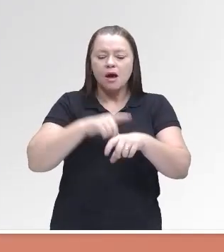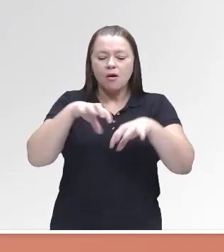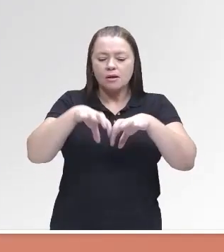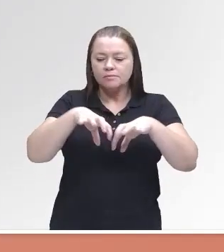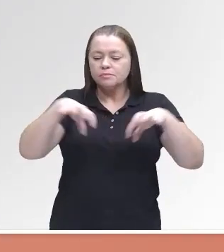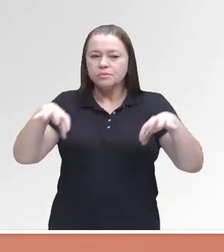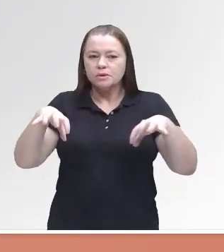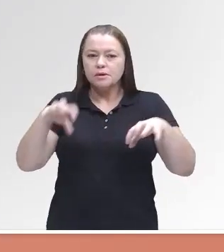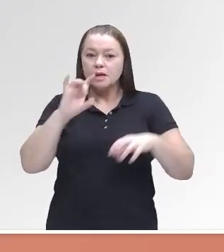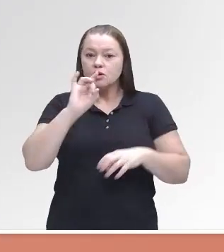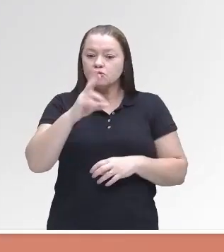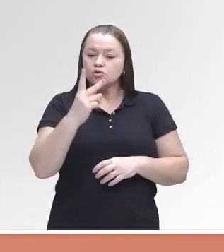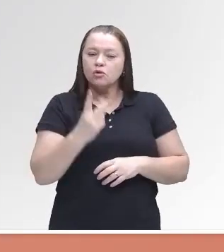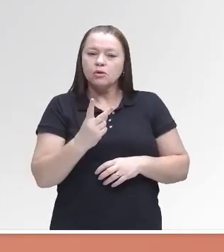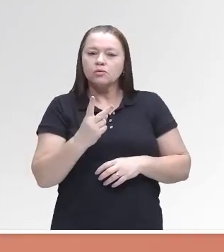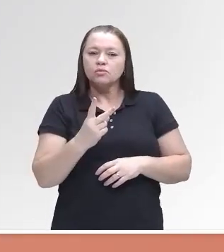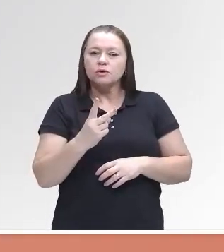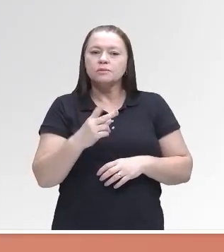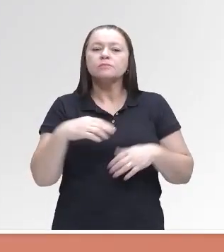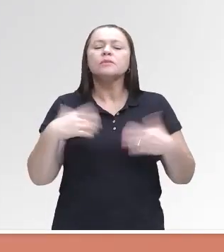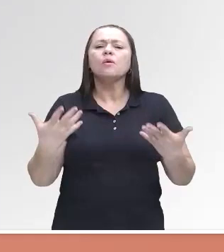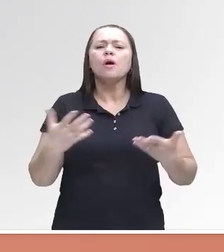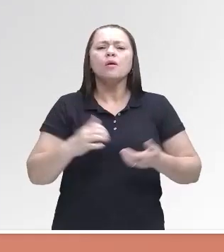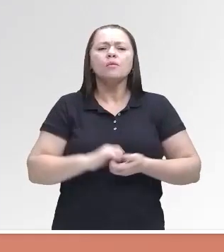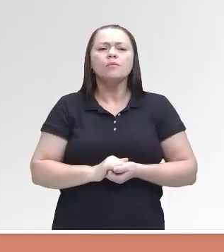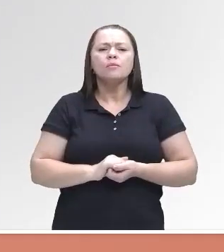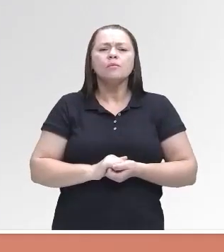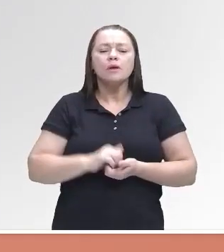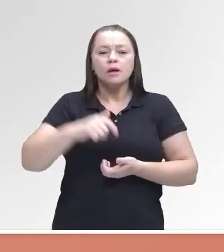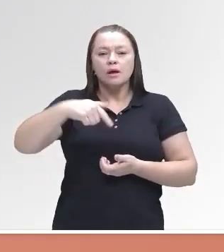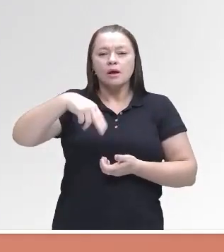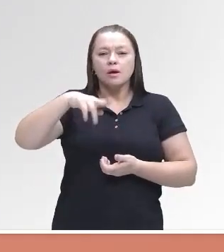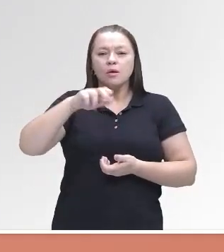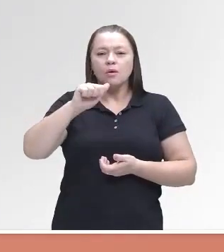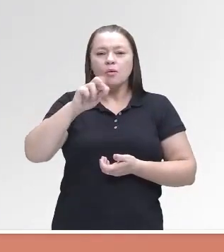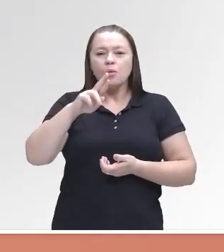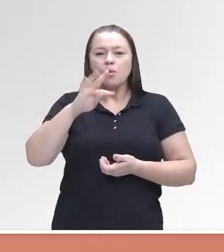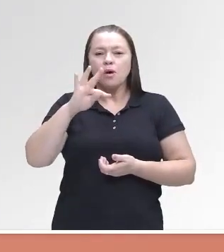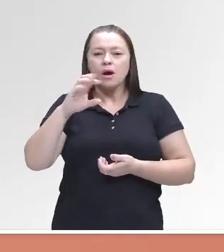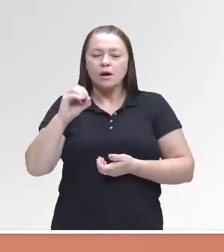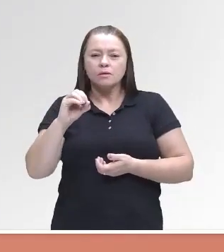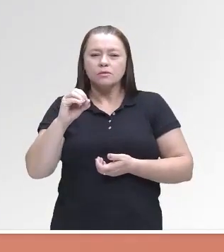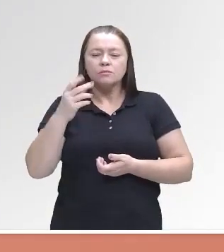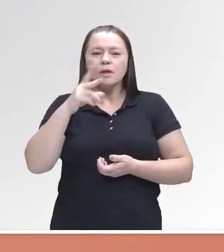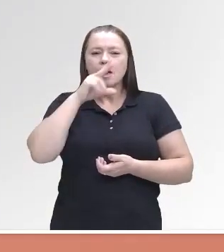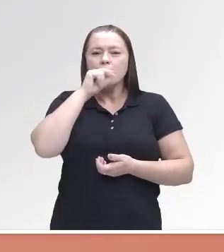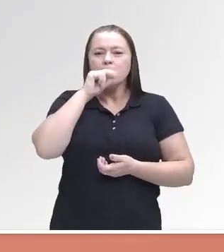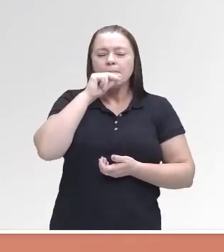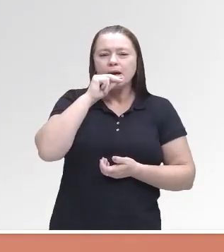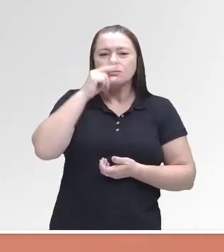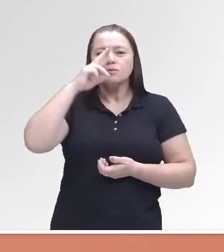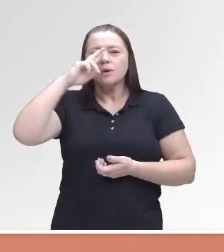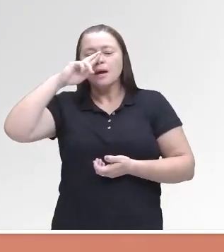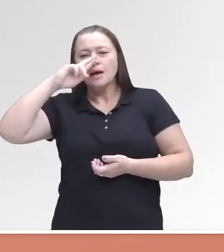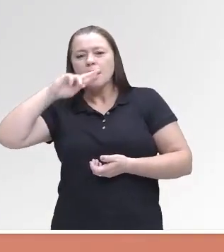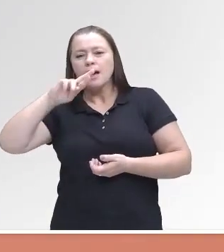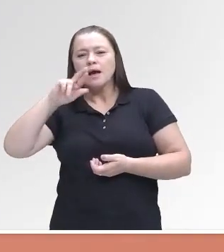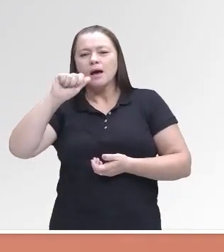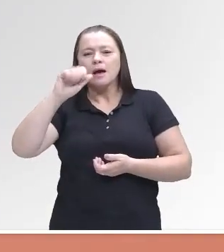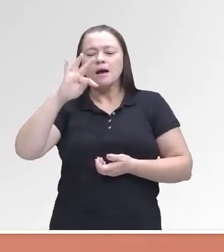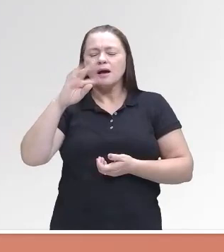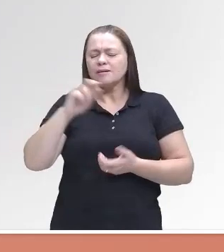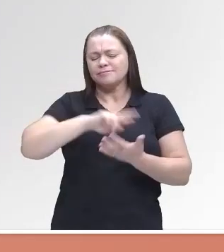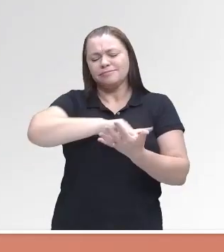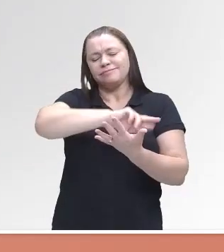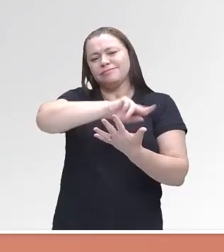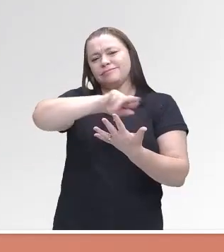somente 2 sílabas. Quarto, pato, rato, sapo, várias